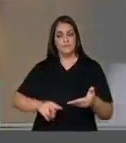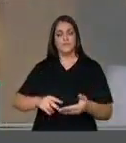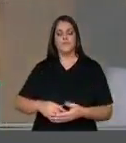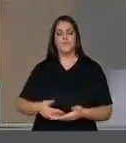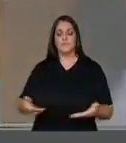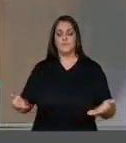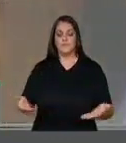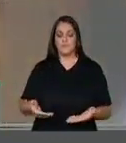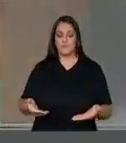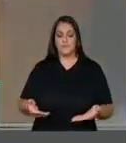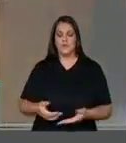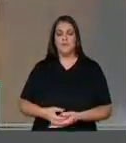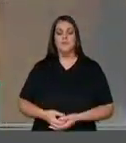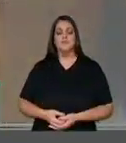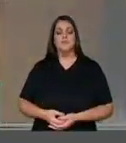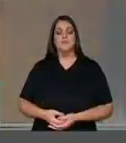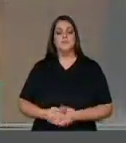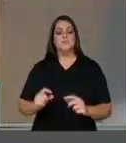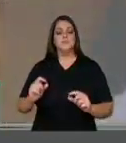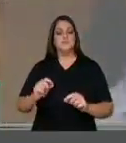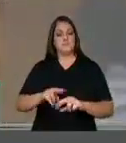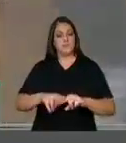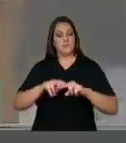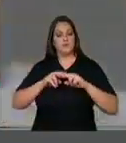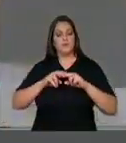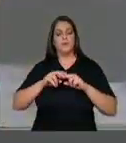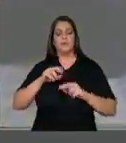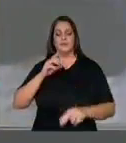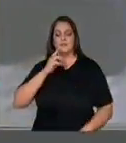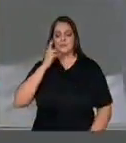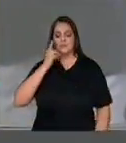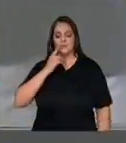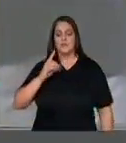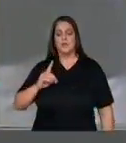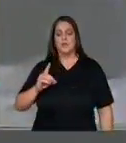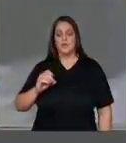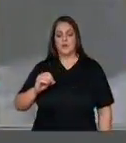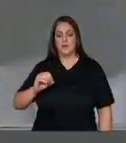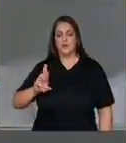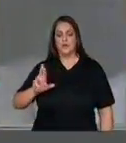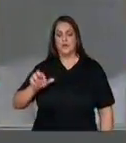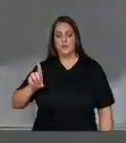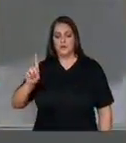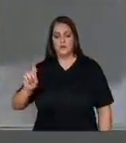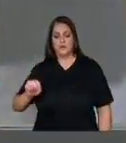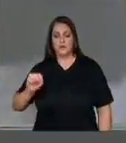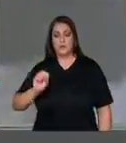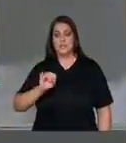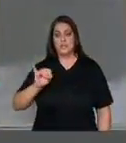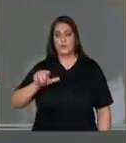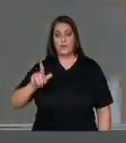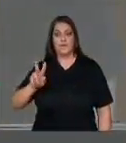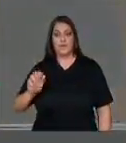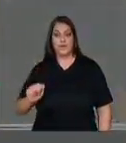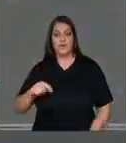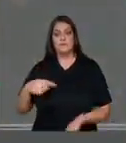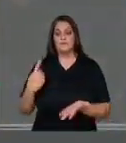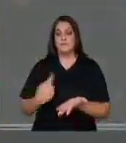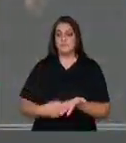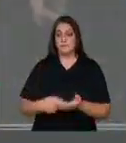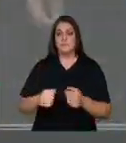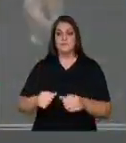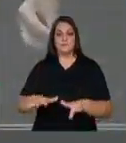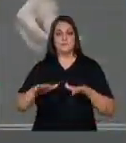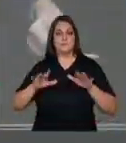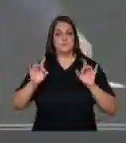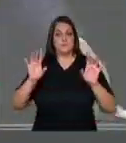Sediamos hoje, a requerimento do deputado Orlando Silva, do PCdoB de São Paulo, uma sessão solene em homenagem